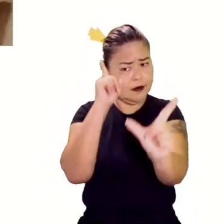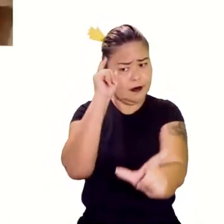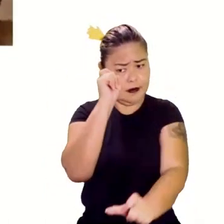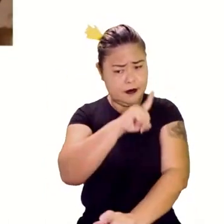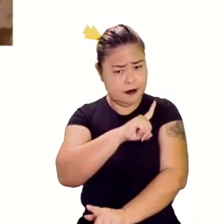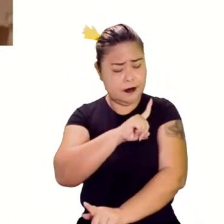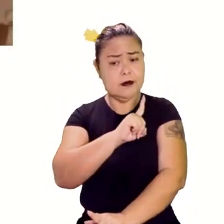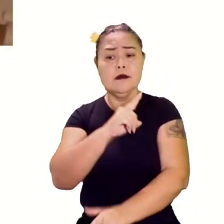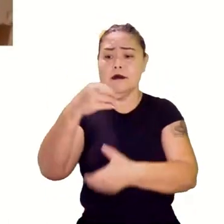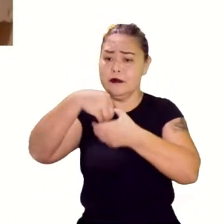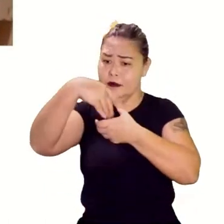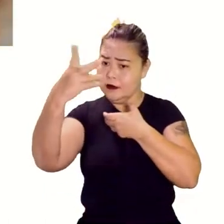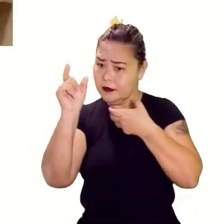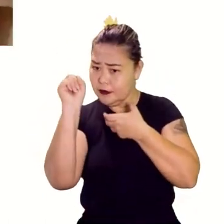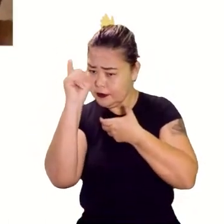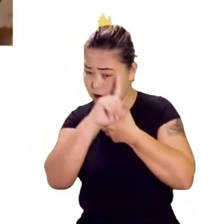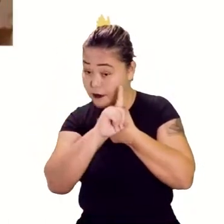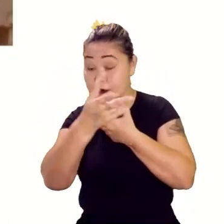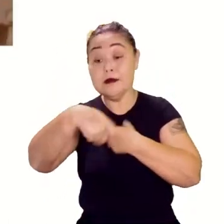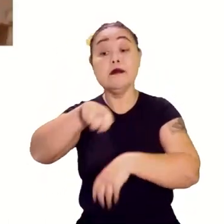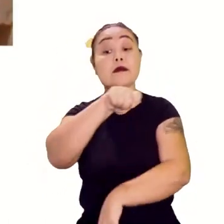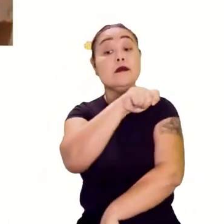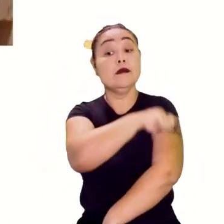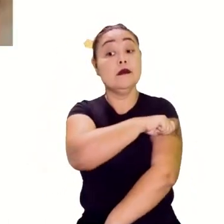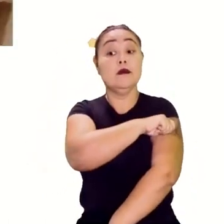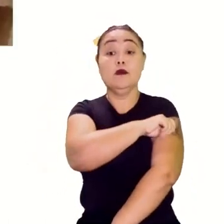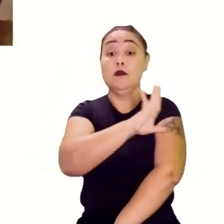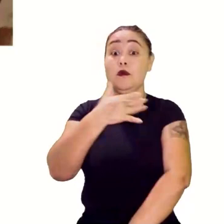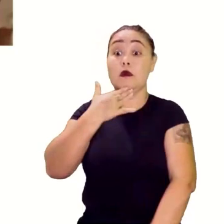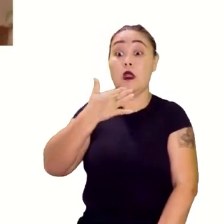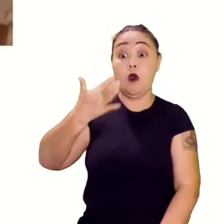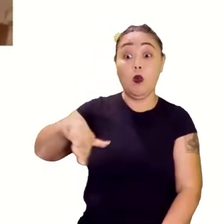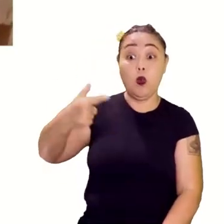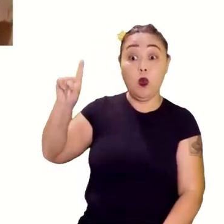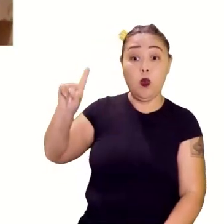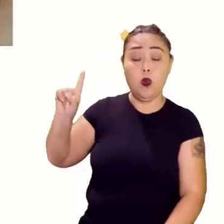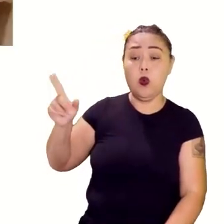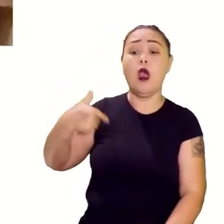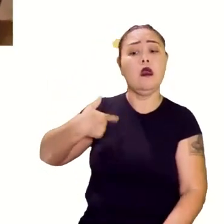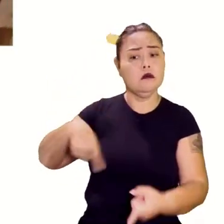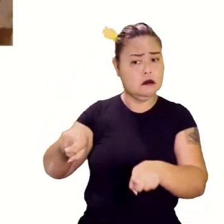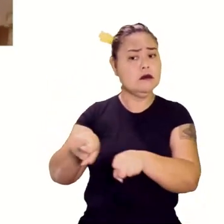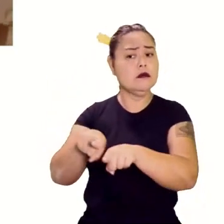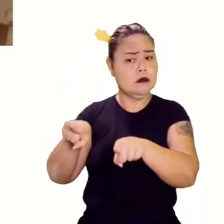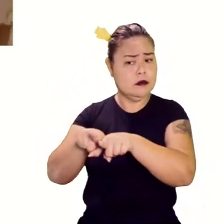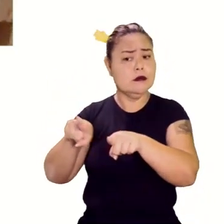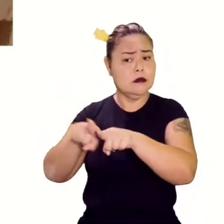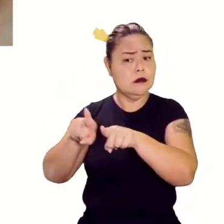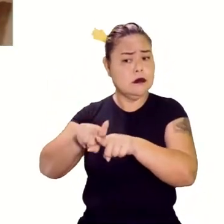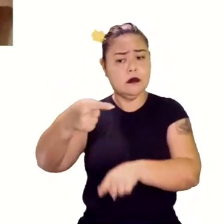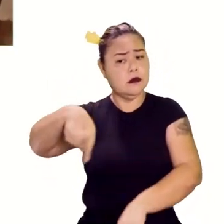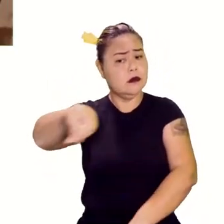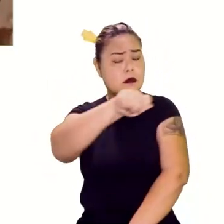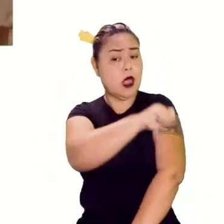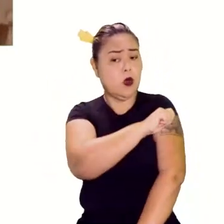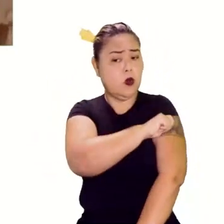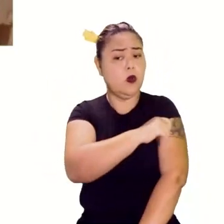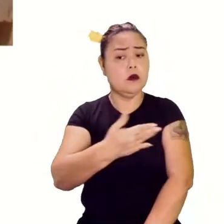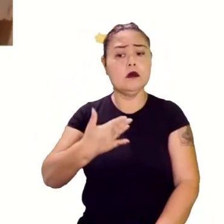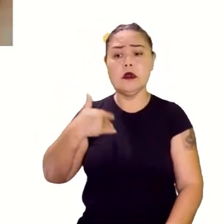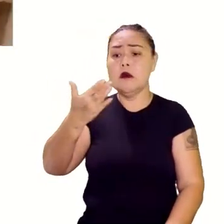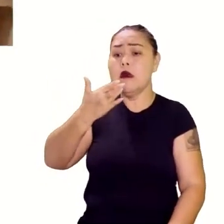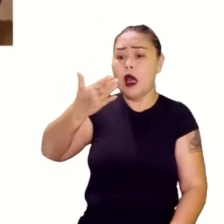Palavras difíceis? Conteúdos difíceis? Os alunos ficam indignados. Ah, não, eu fico indignada. Eu também tô nessa pegada